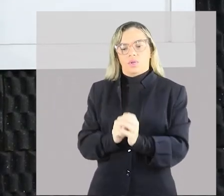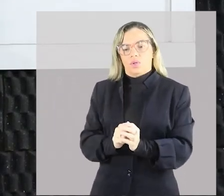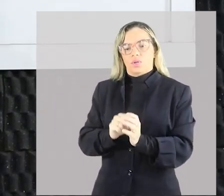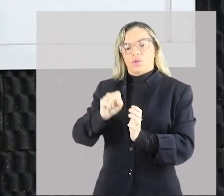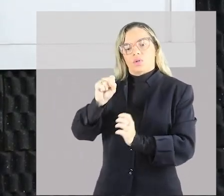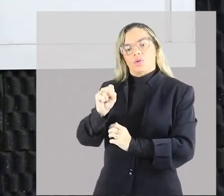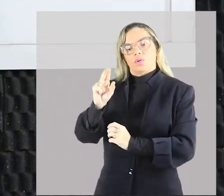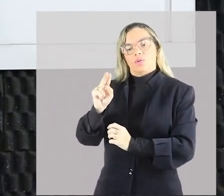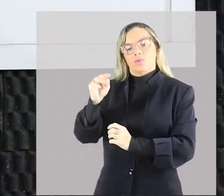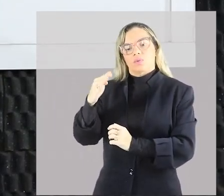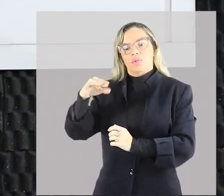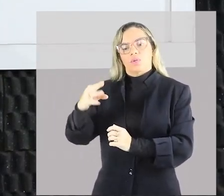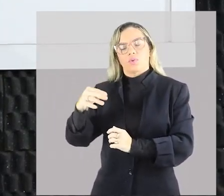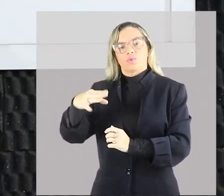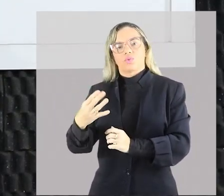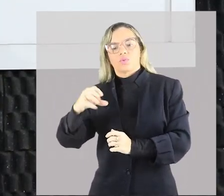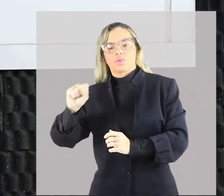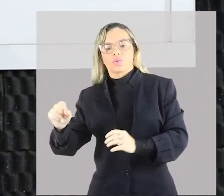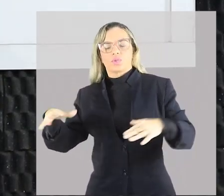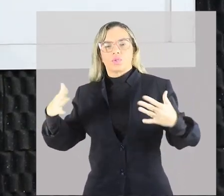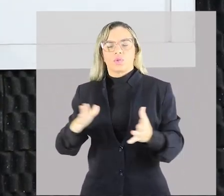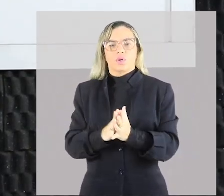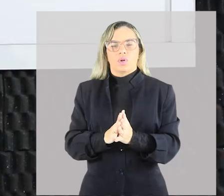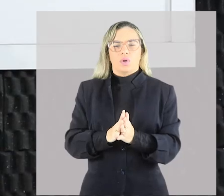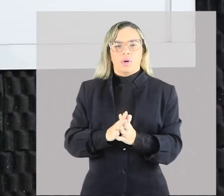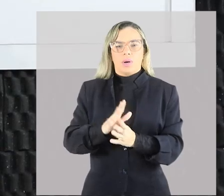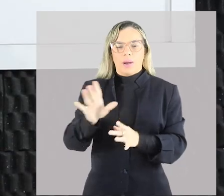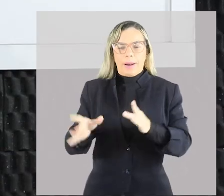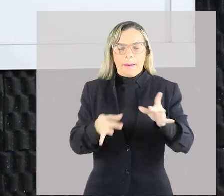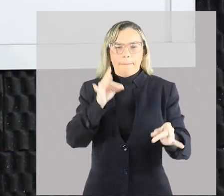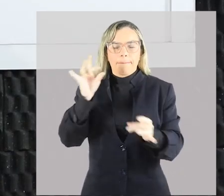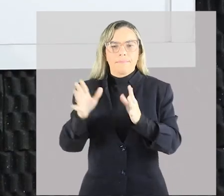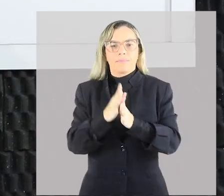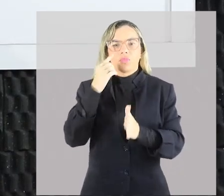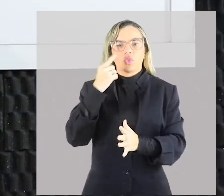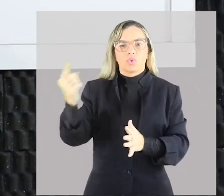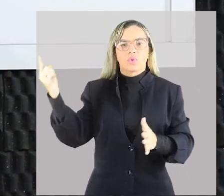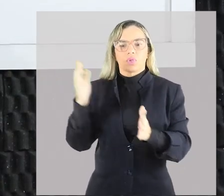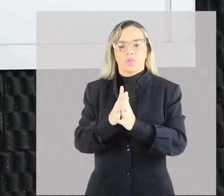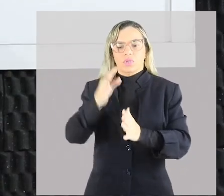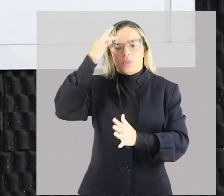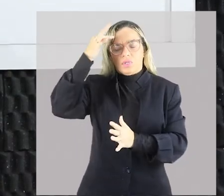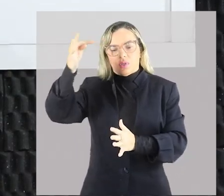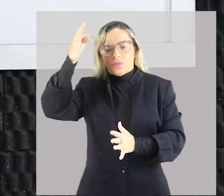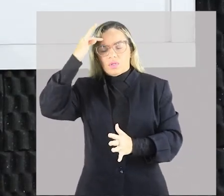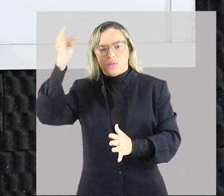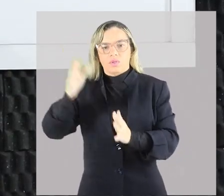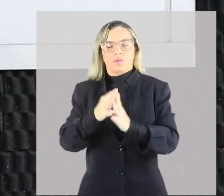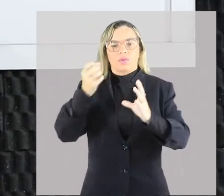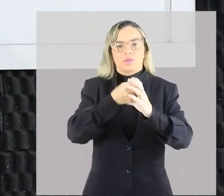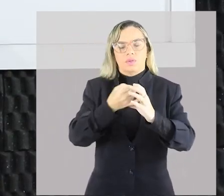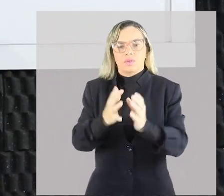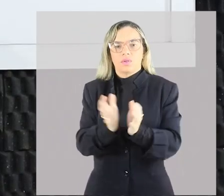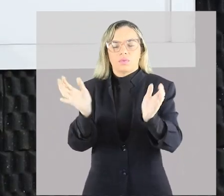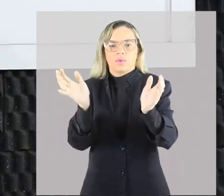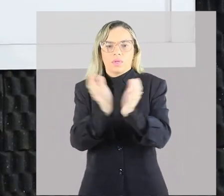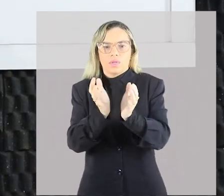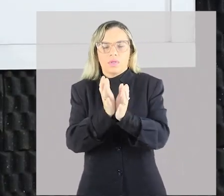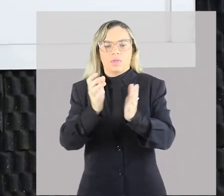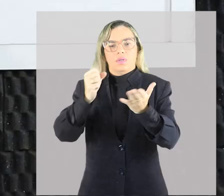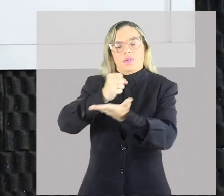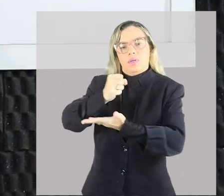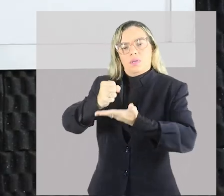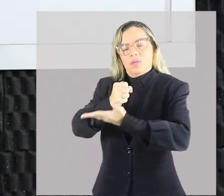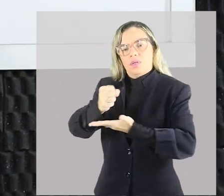Então a gente vai dar um apanhado inicial sobre a teoria dos conjuntos, que é um conteúdo que serve de